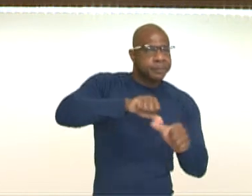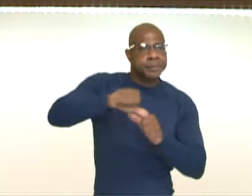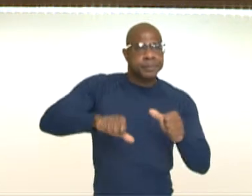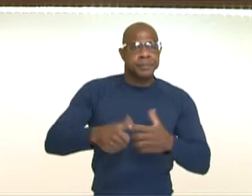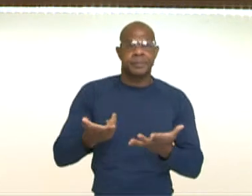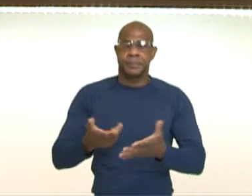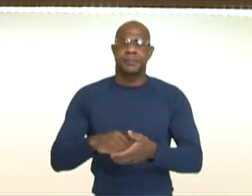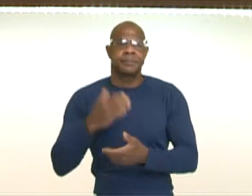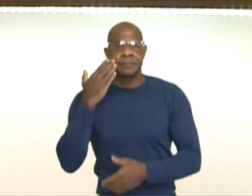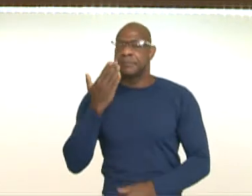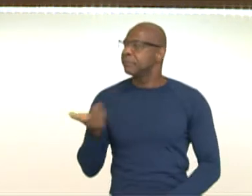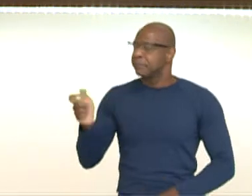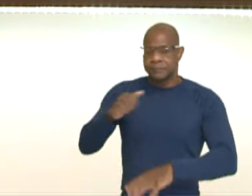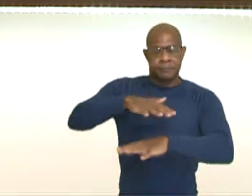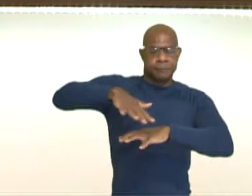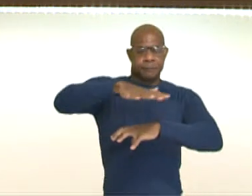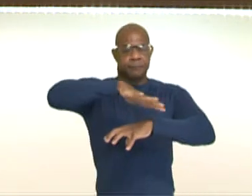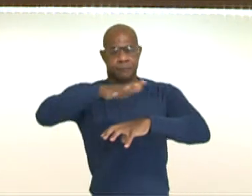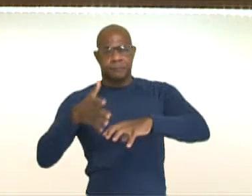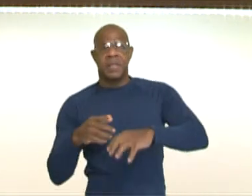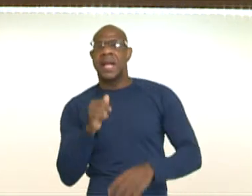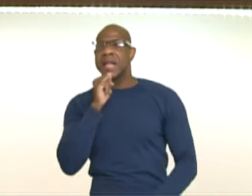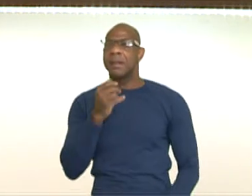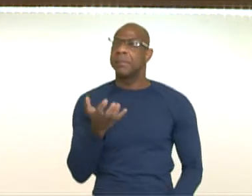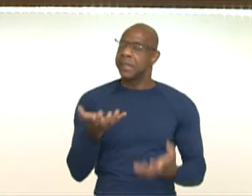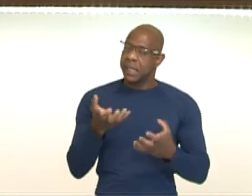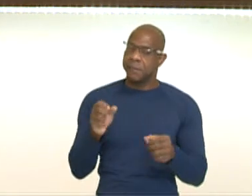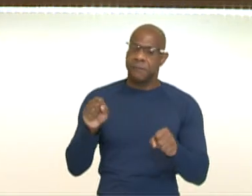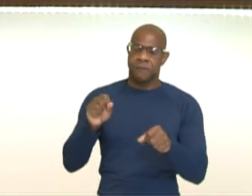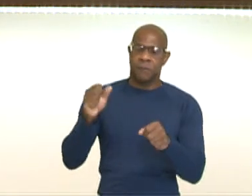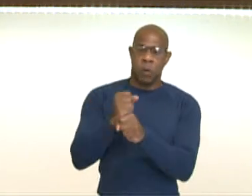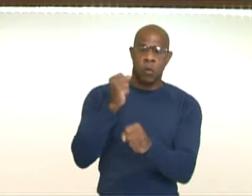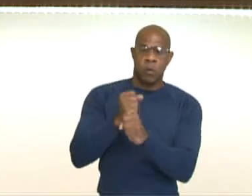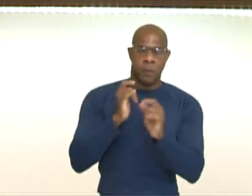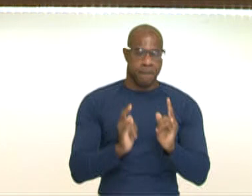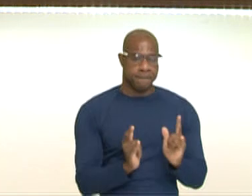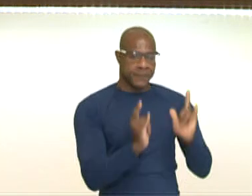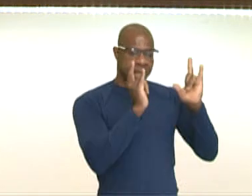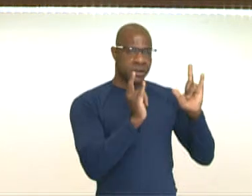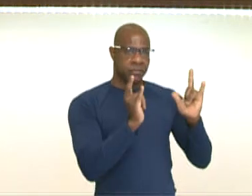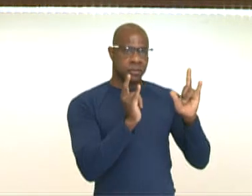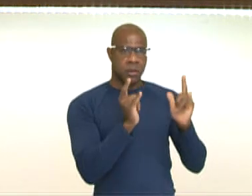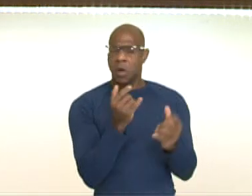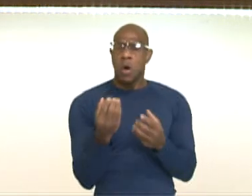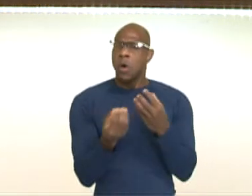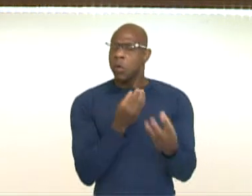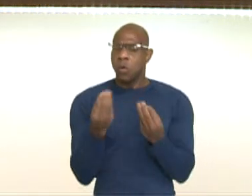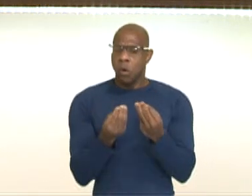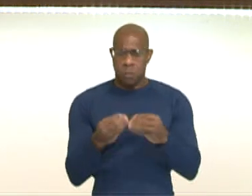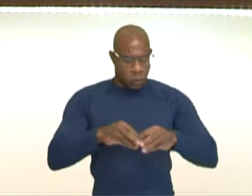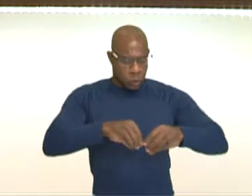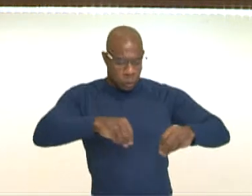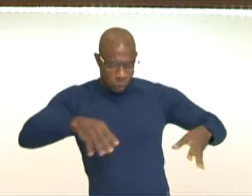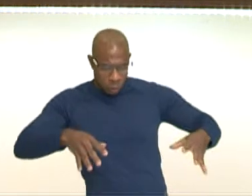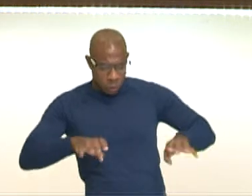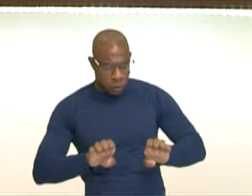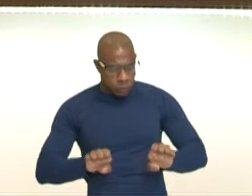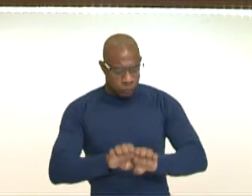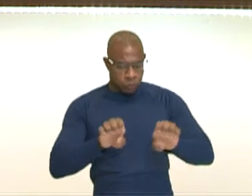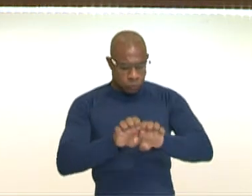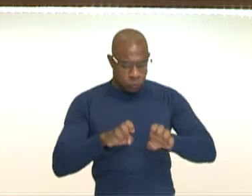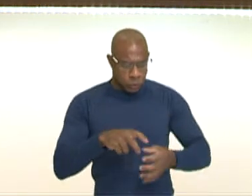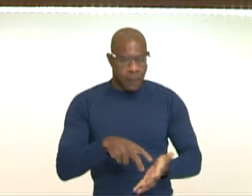litosfera. Por exemplo, queremos construir um prédio. Precisamos entender do que forma aquele solo, qual a estrutura